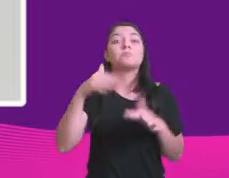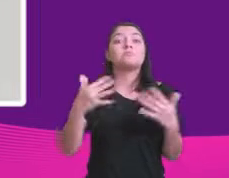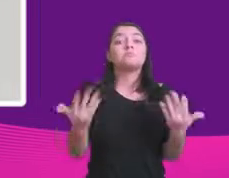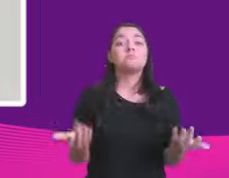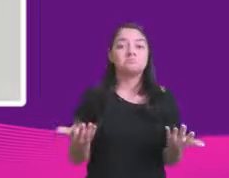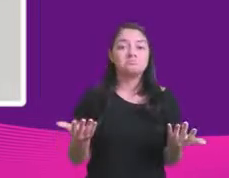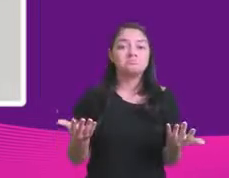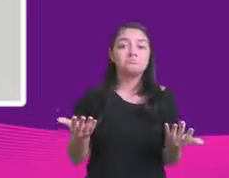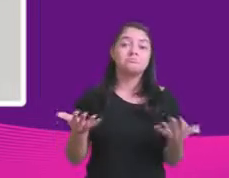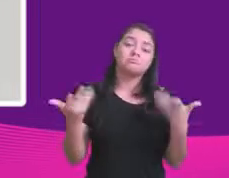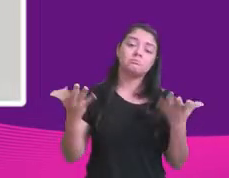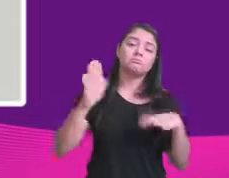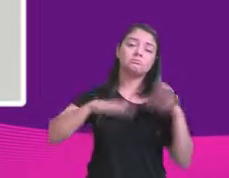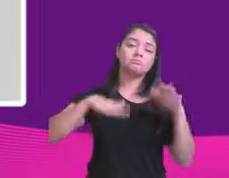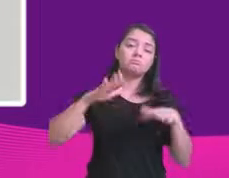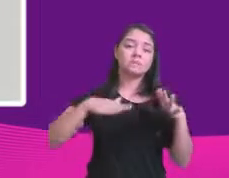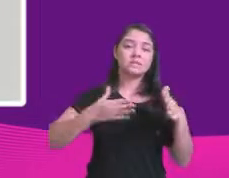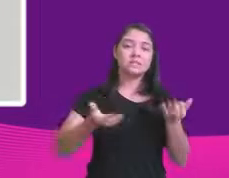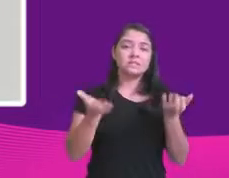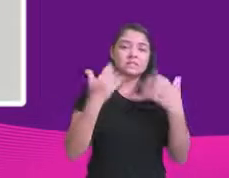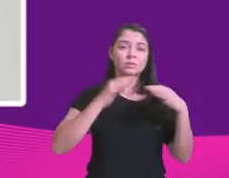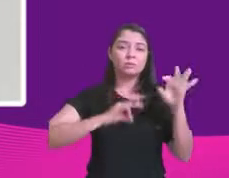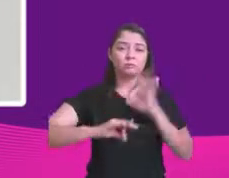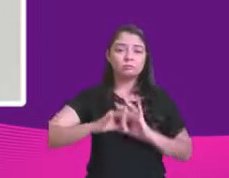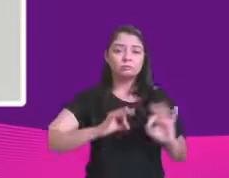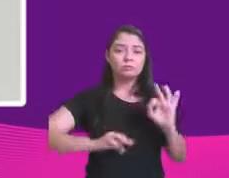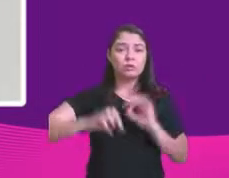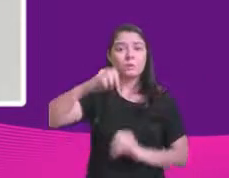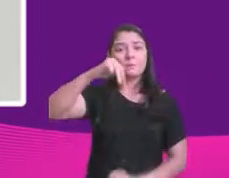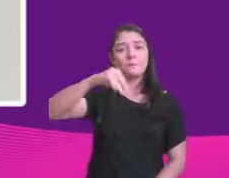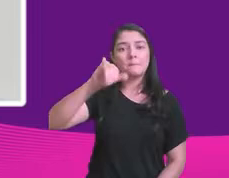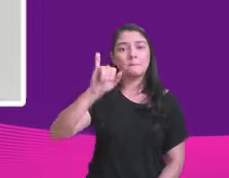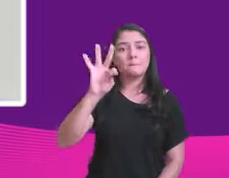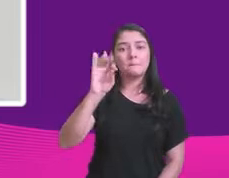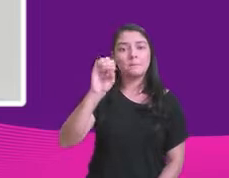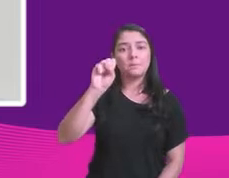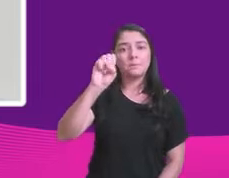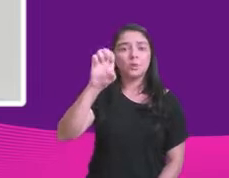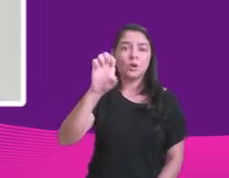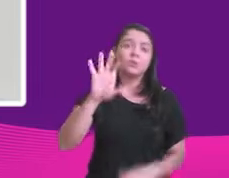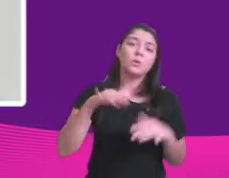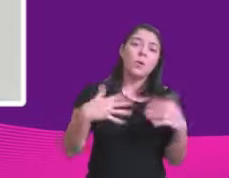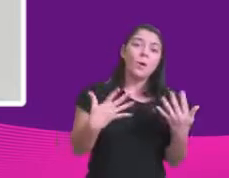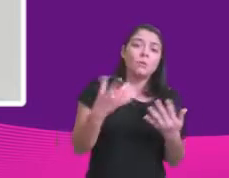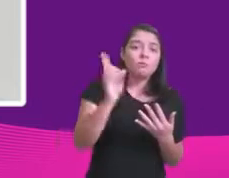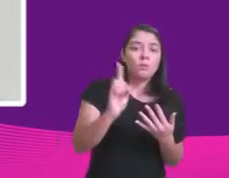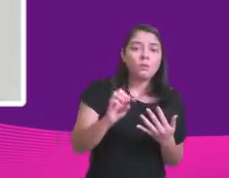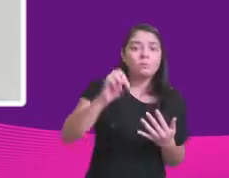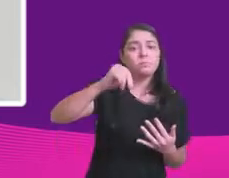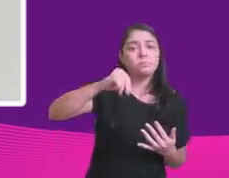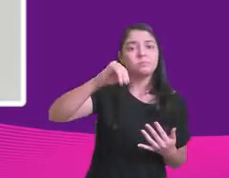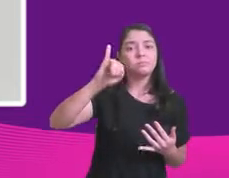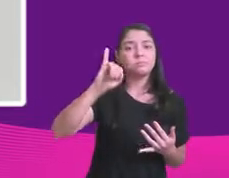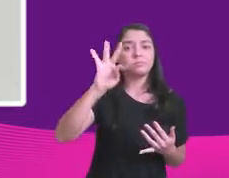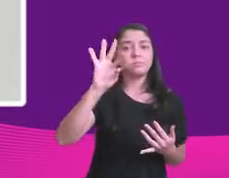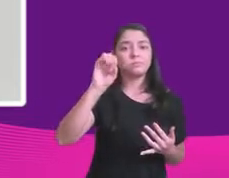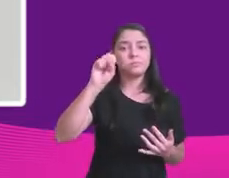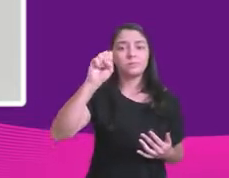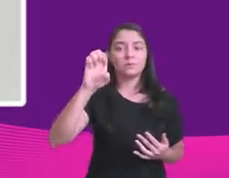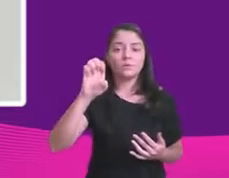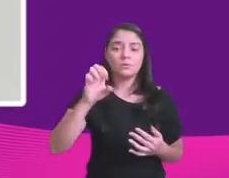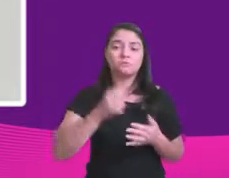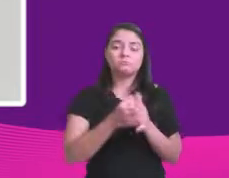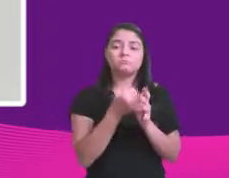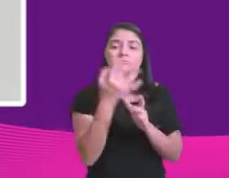poder pegar as células em qualquer fase de mitose, não mitose, G1, e o ideal é porque não todas as células estão no